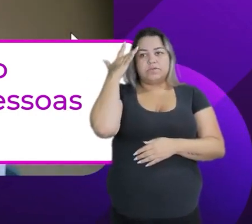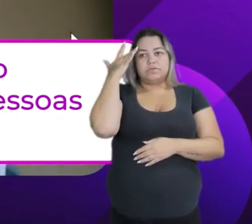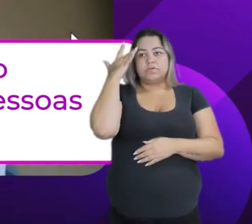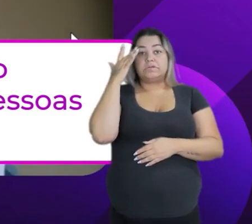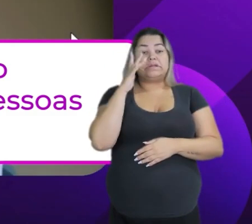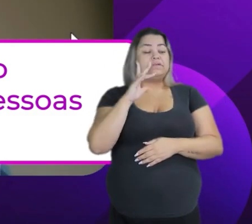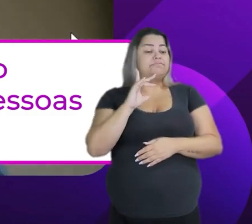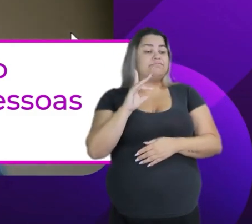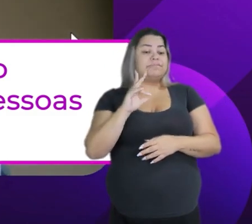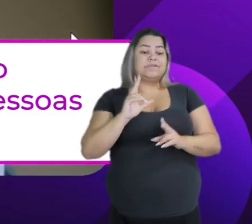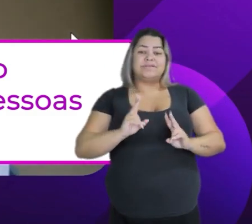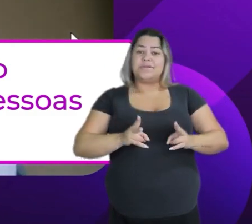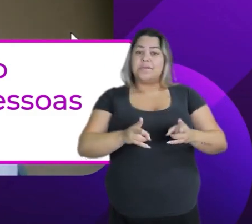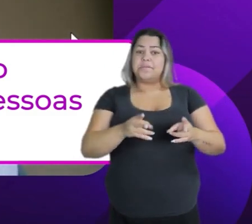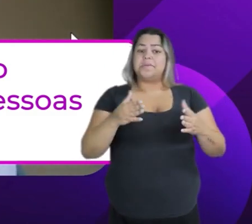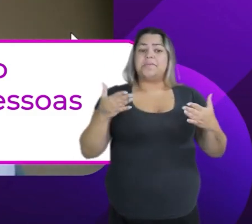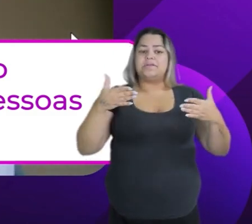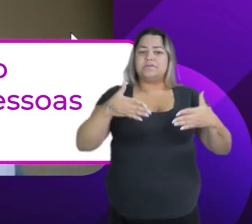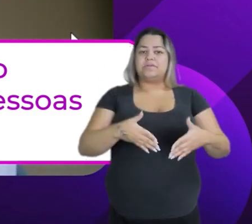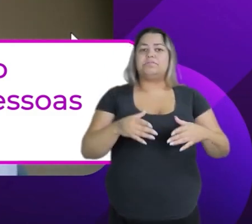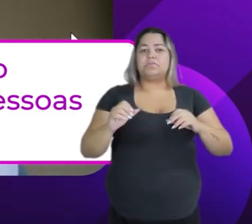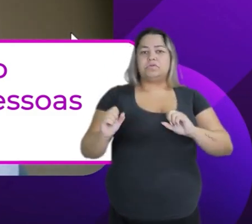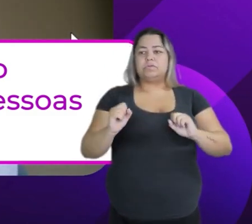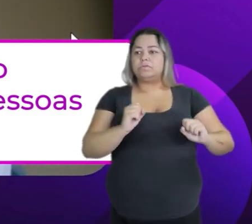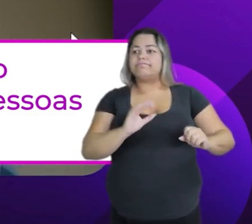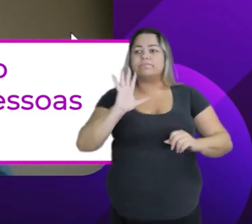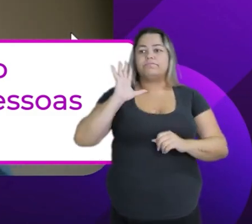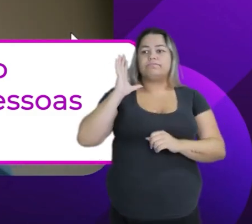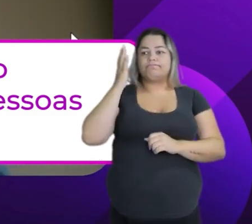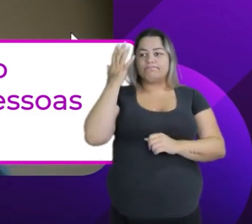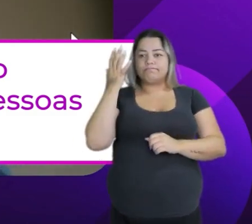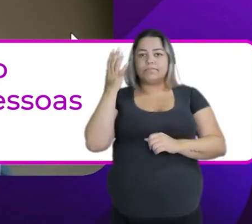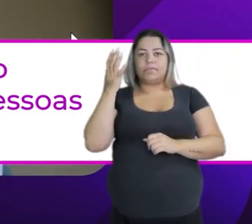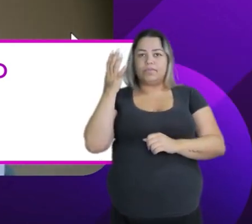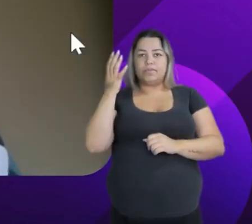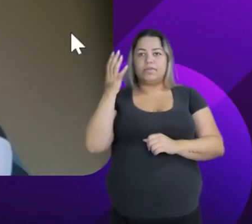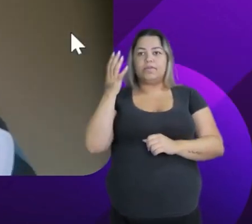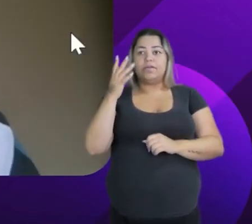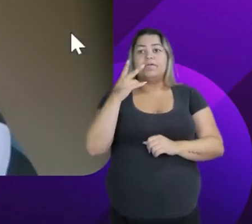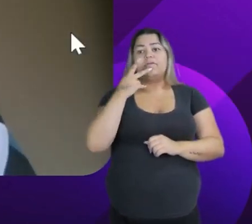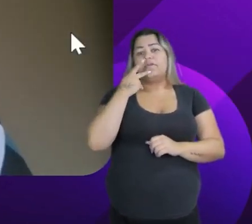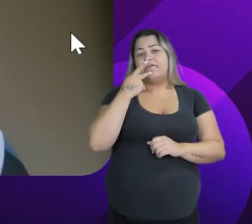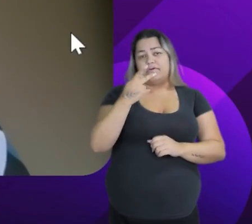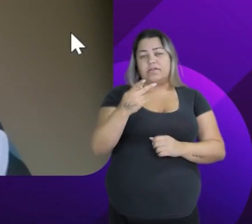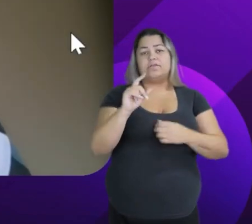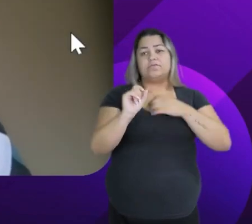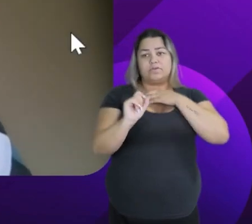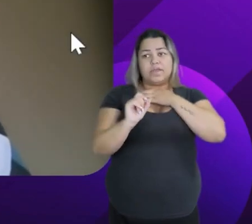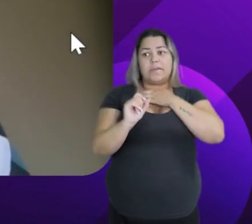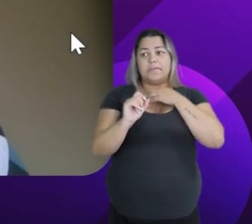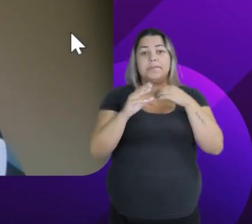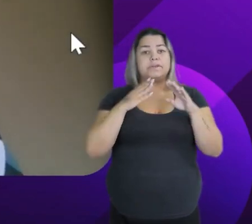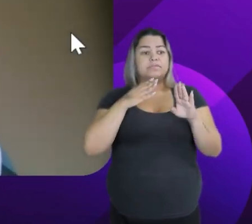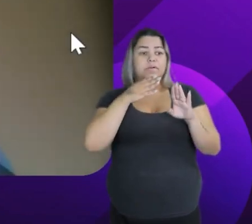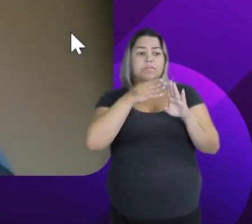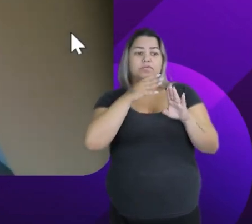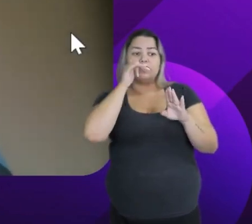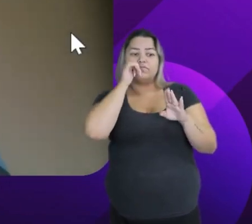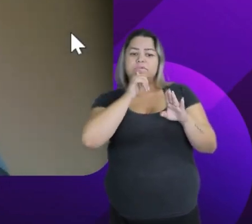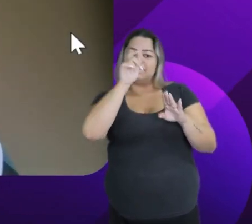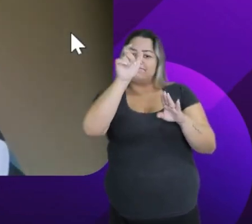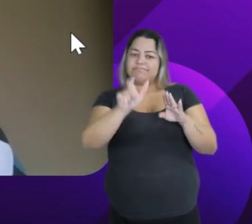sempre participam ativamente desses poderes de decisão. E aí a gente está falando que principalmente mulheres